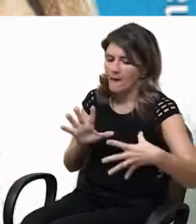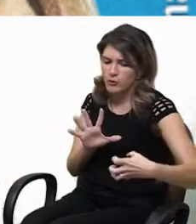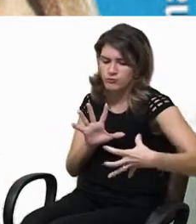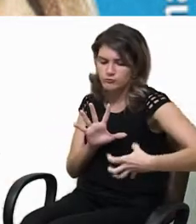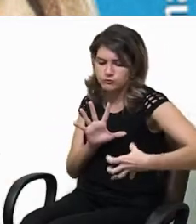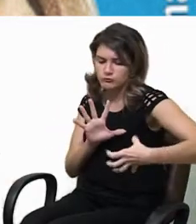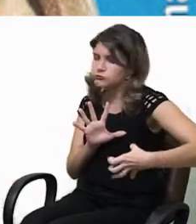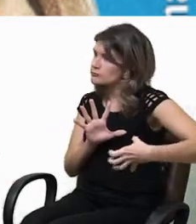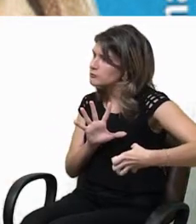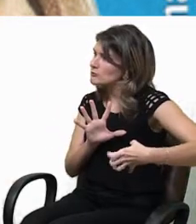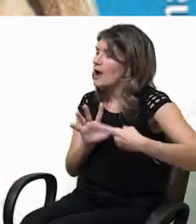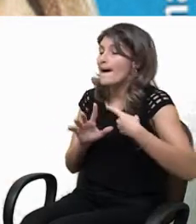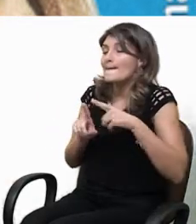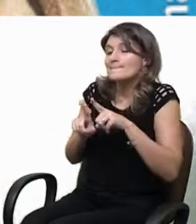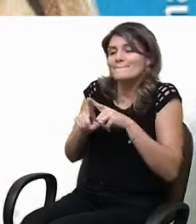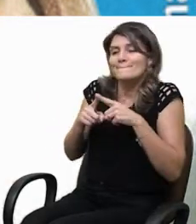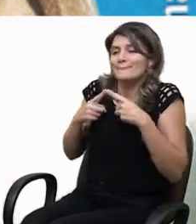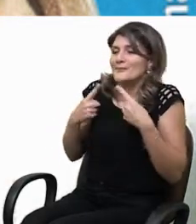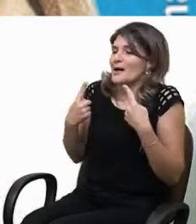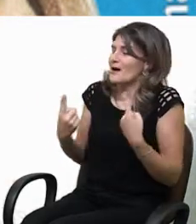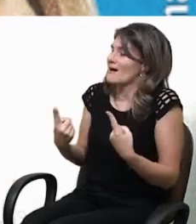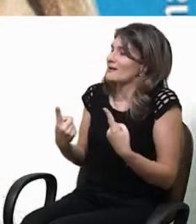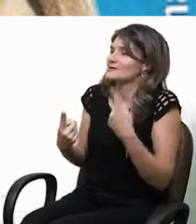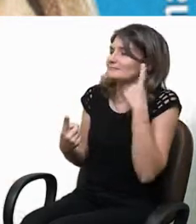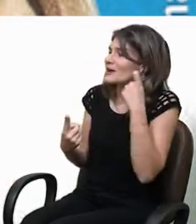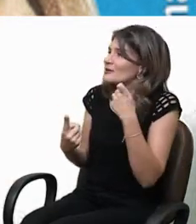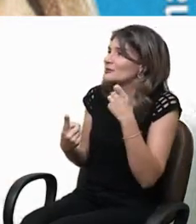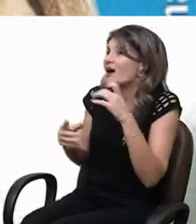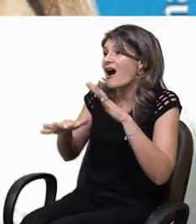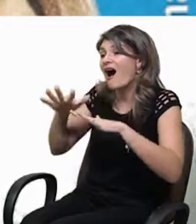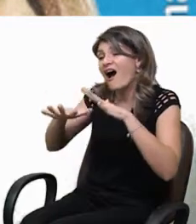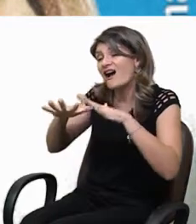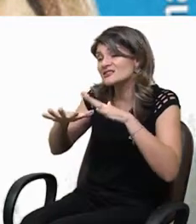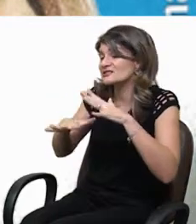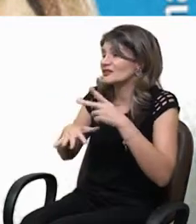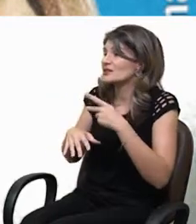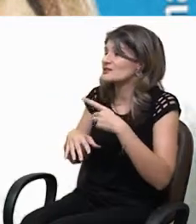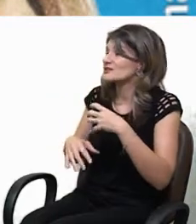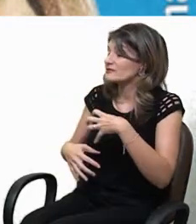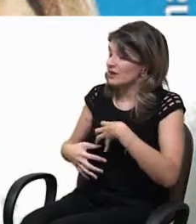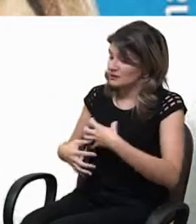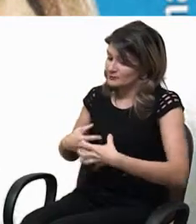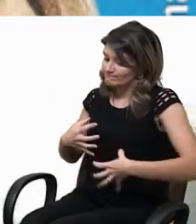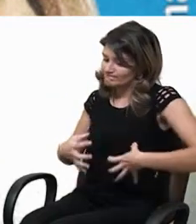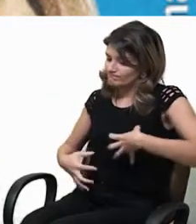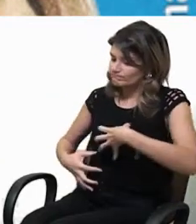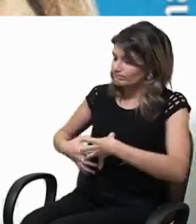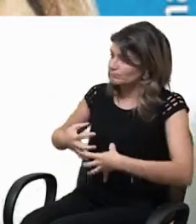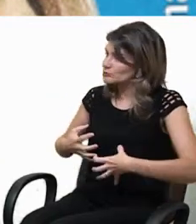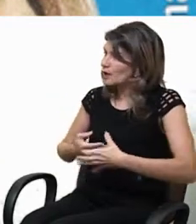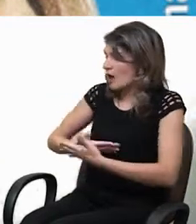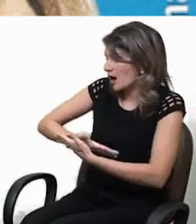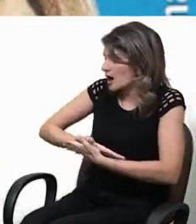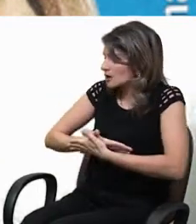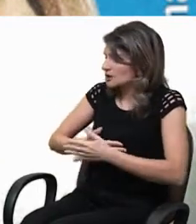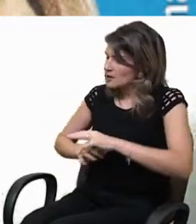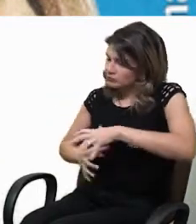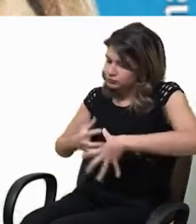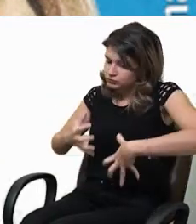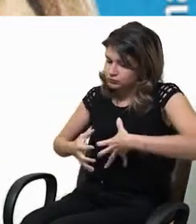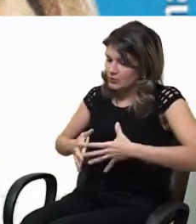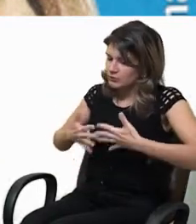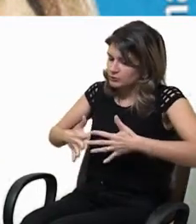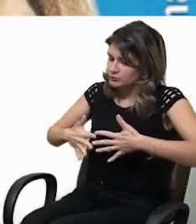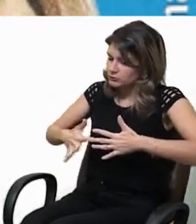colocam uma buzina na frente da barriga e fazem um barulho. Caso haja um movimento, né, da criança